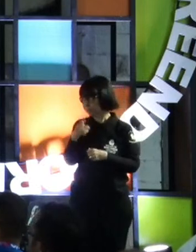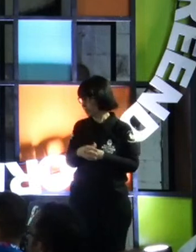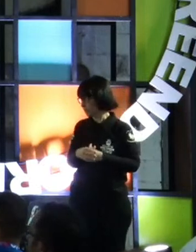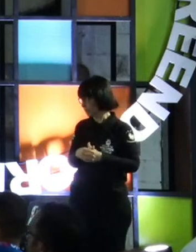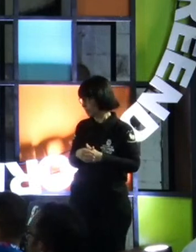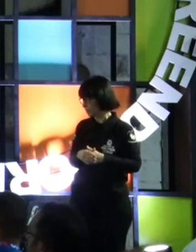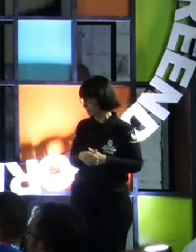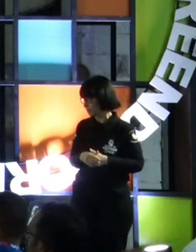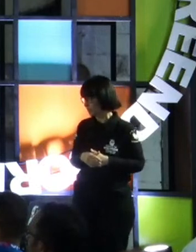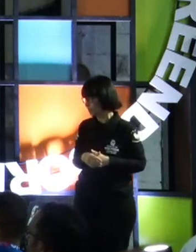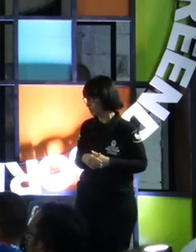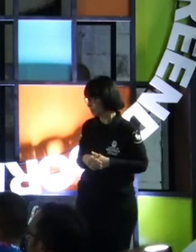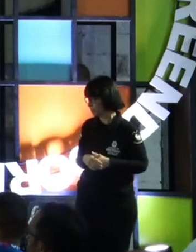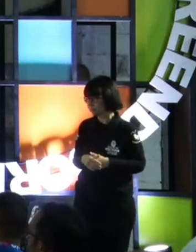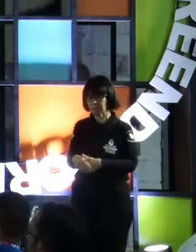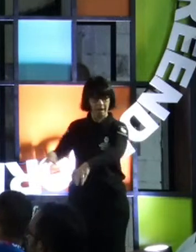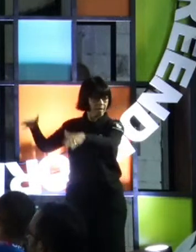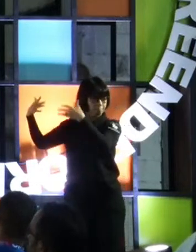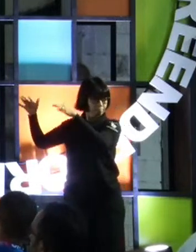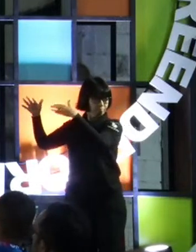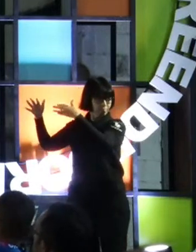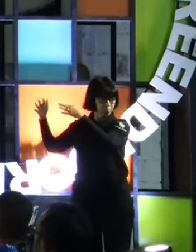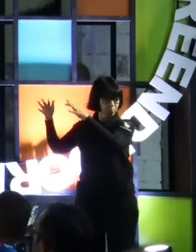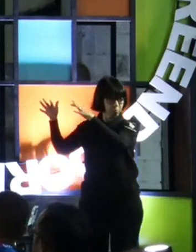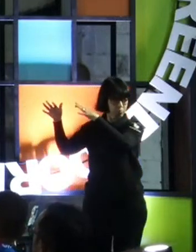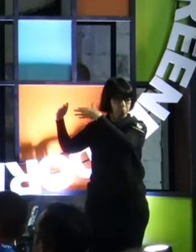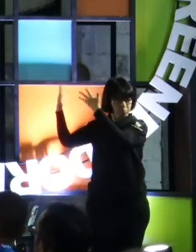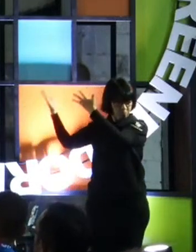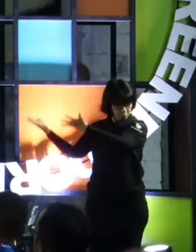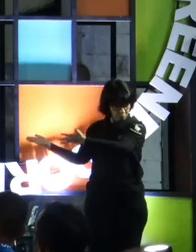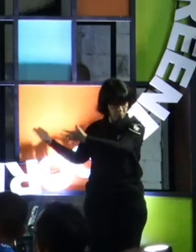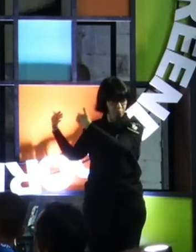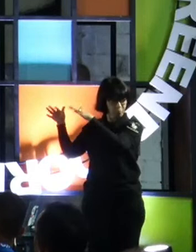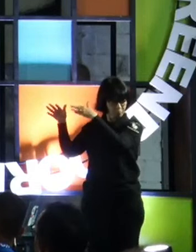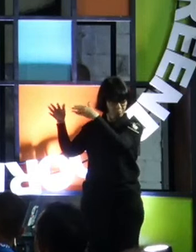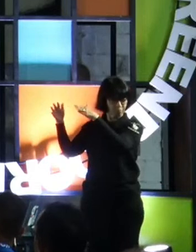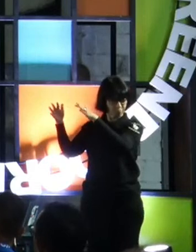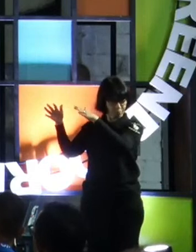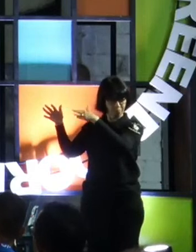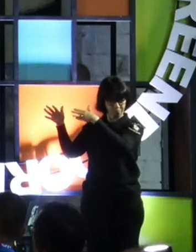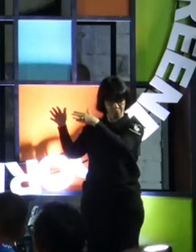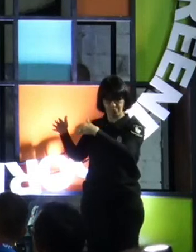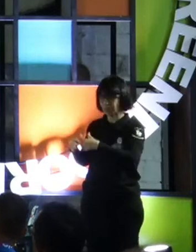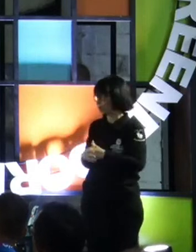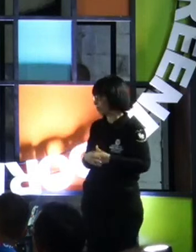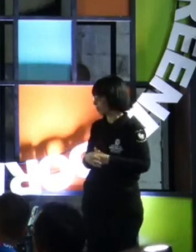já nosso tempo. Salva de palmas para Edgar Andrade. Muito obrigado, obrigada. Galera. Valeu.